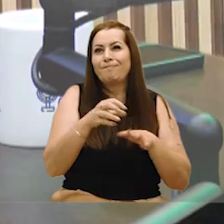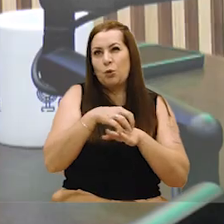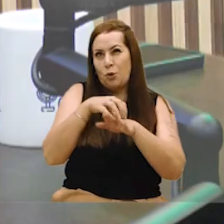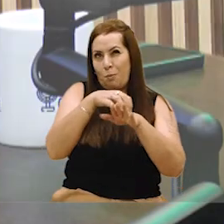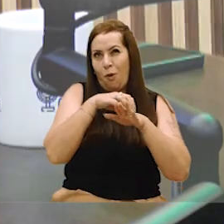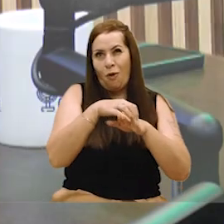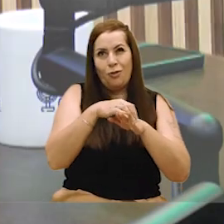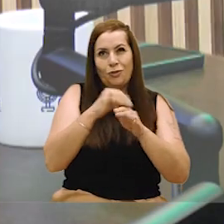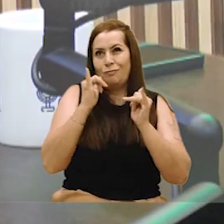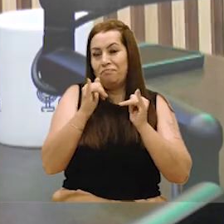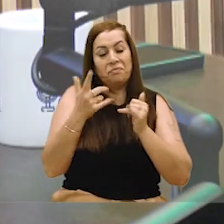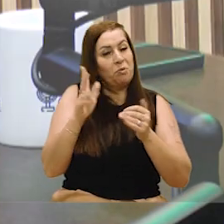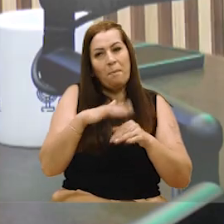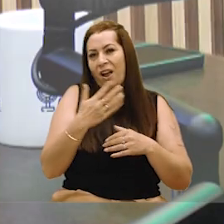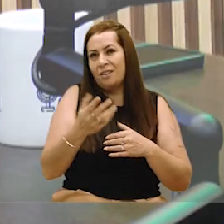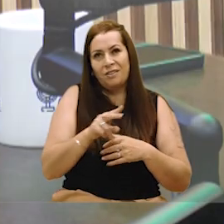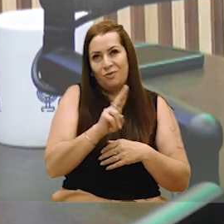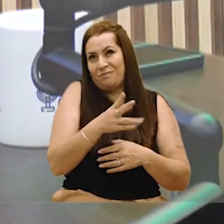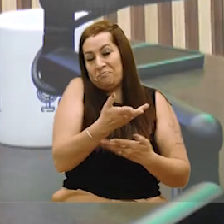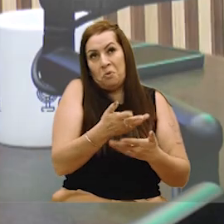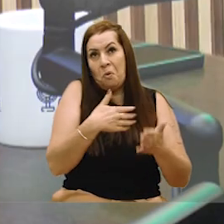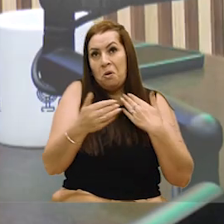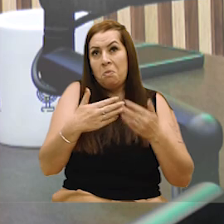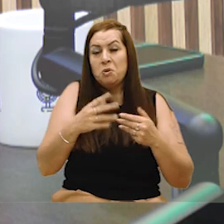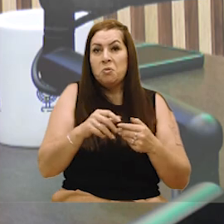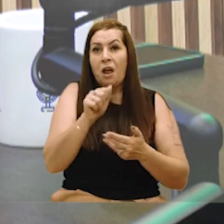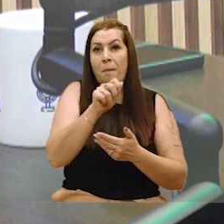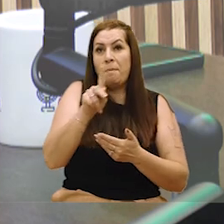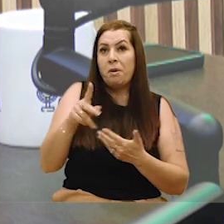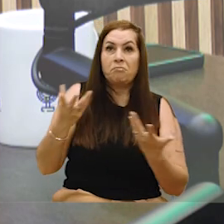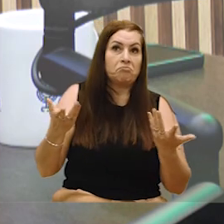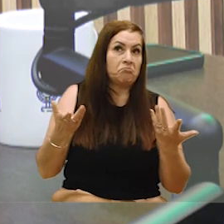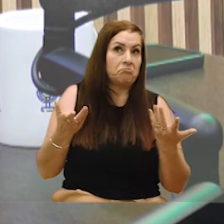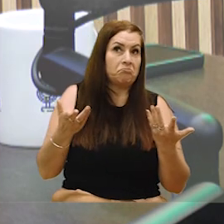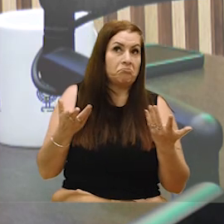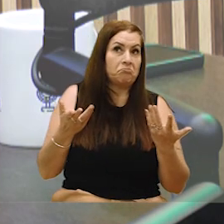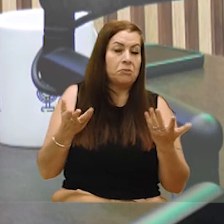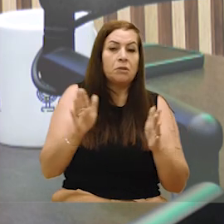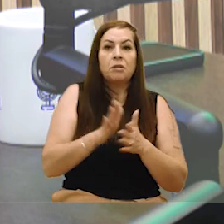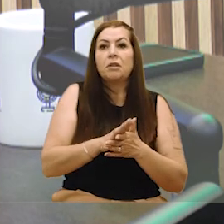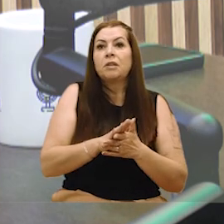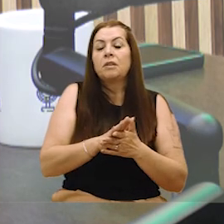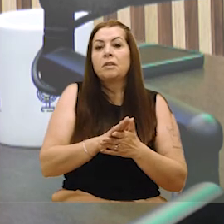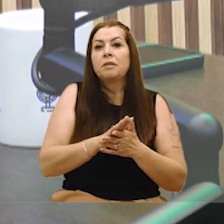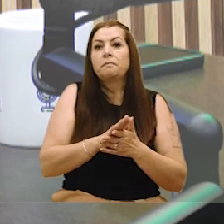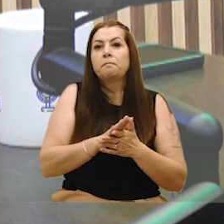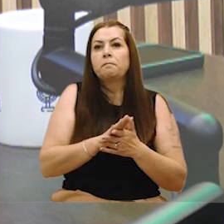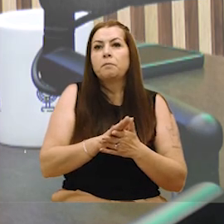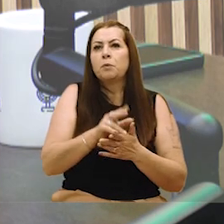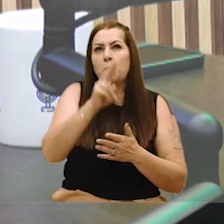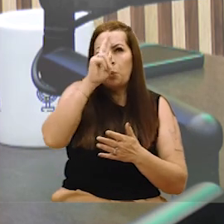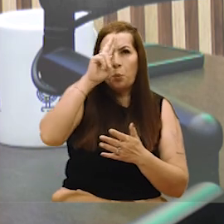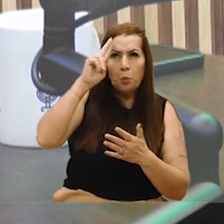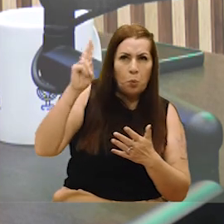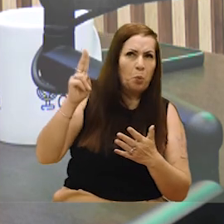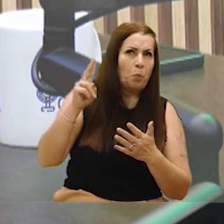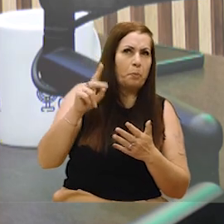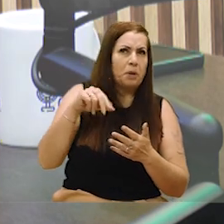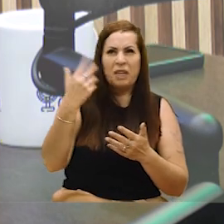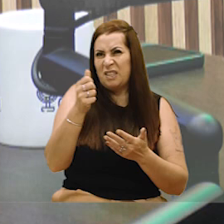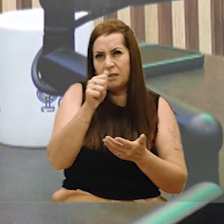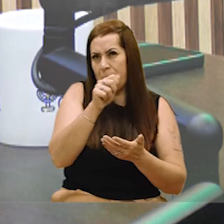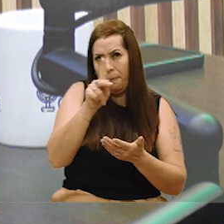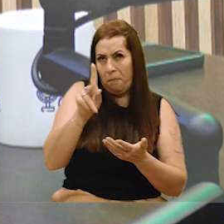transporte coletivo hoje não é mais atrativo. Qualquer pessoa que tiver um aplicativo de transporte, né, de Uber,